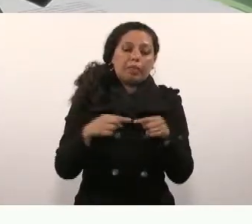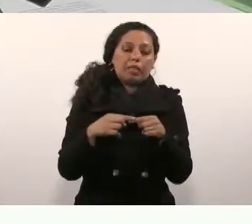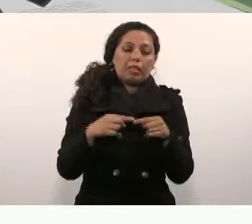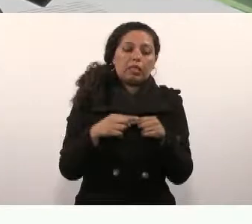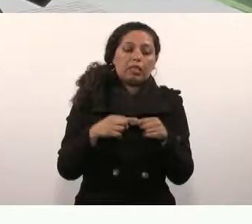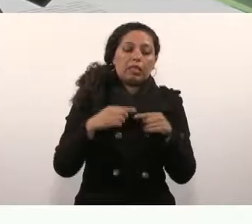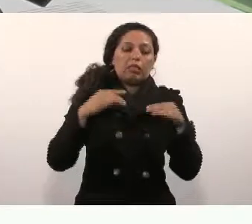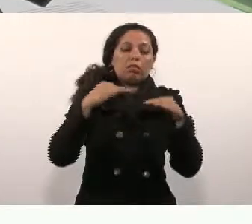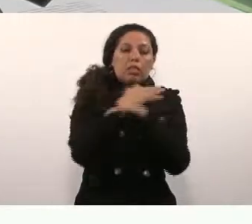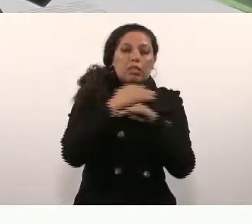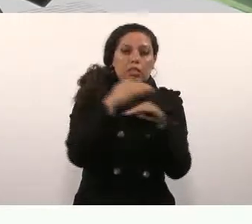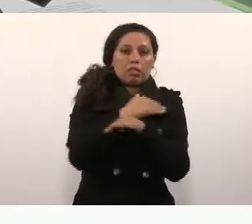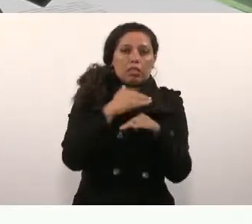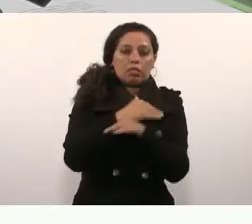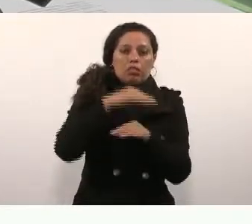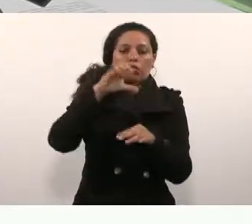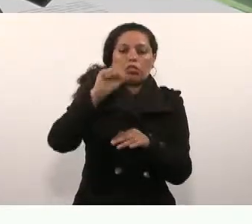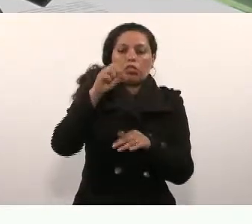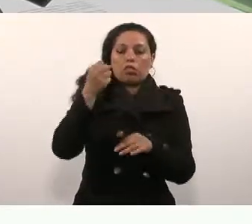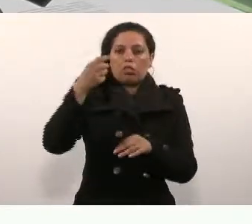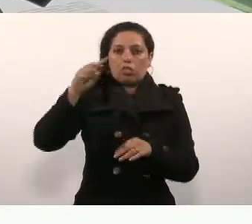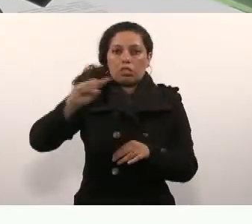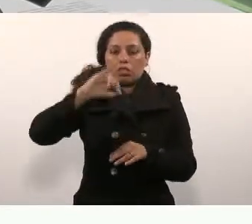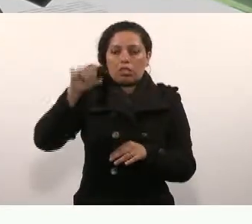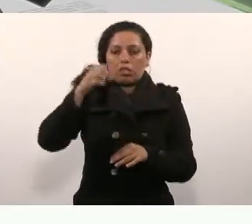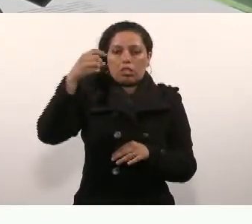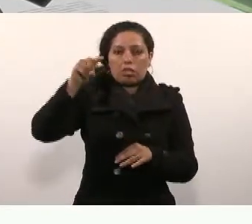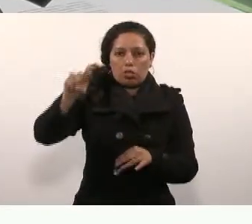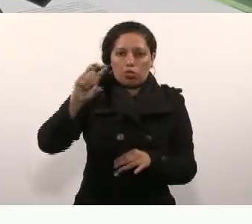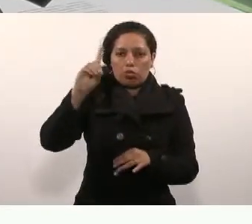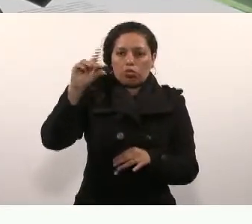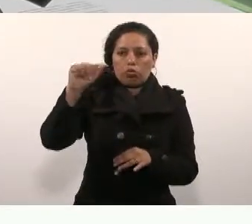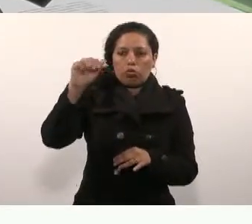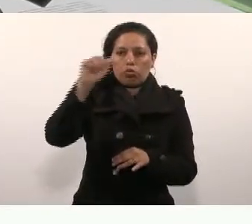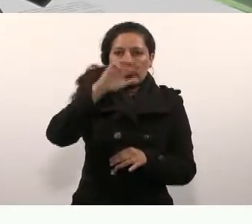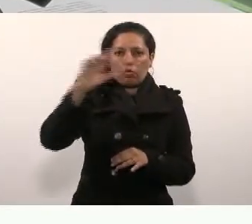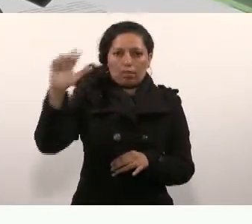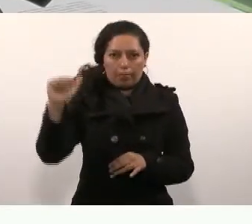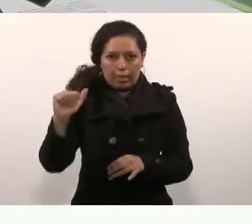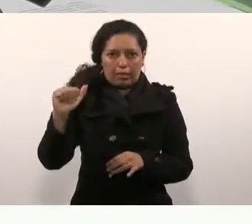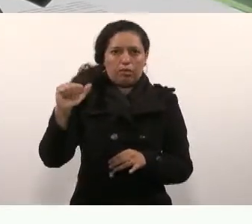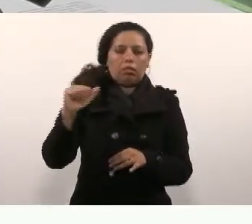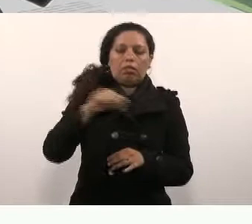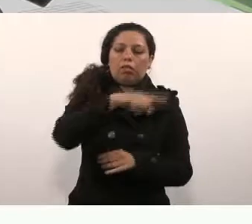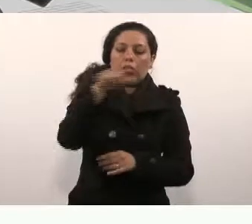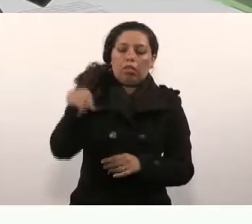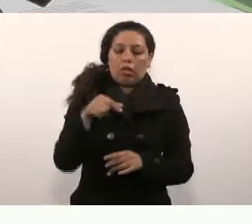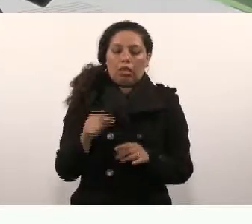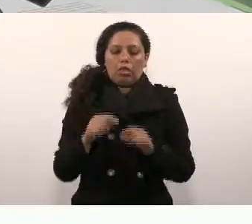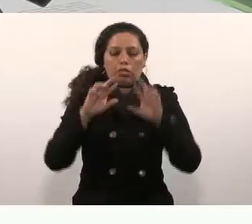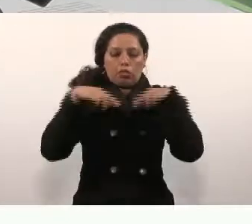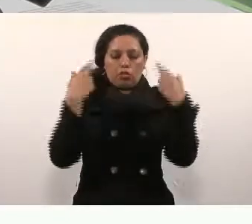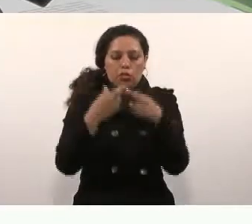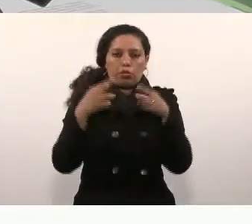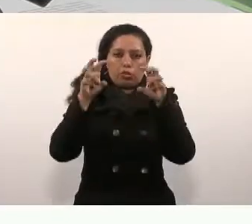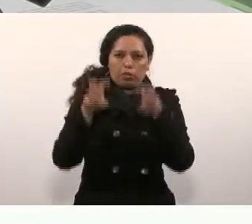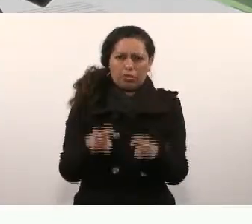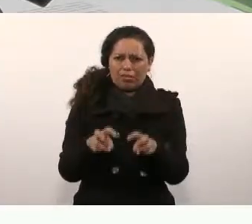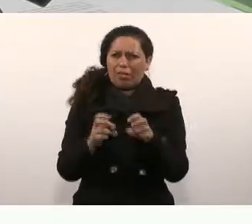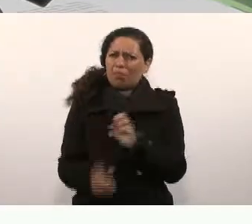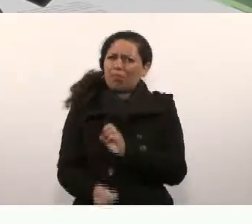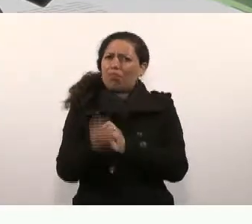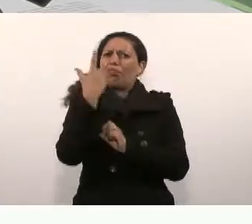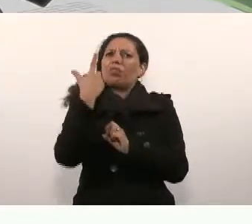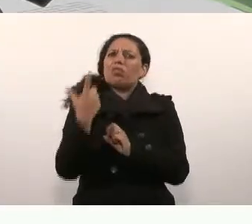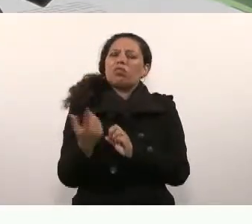Municipal de São João da Barra, Tiago, se reuniu numa sessão bastante